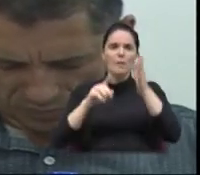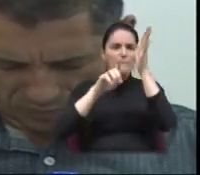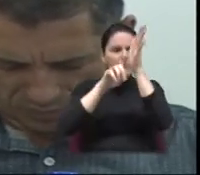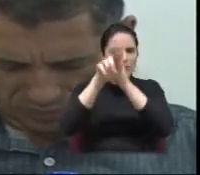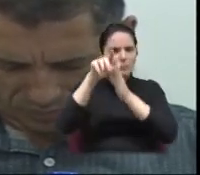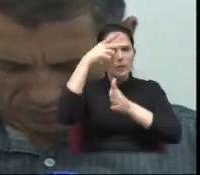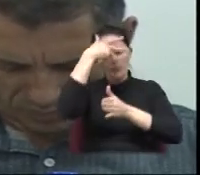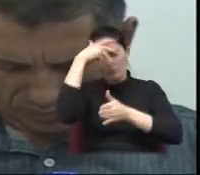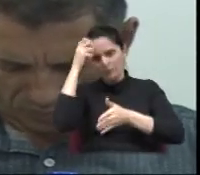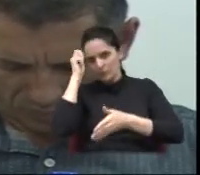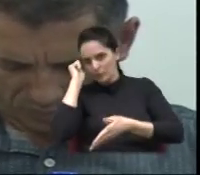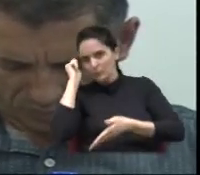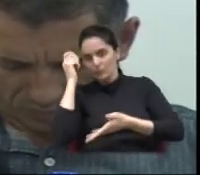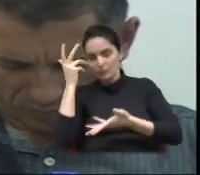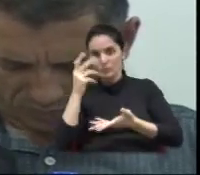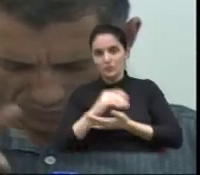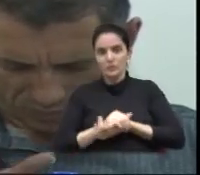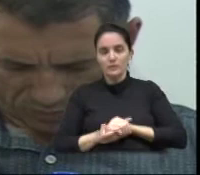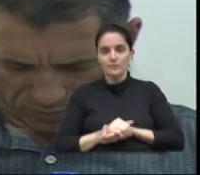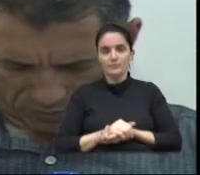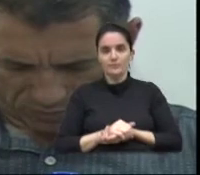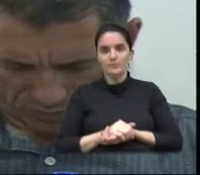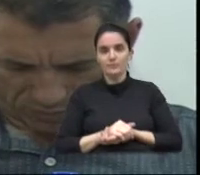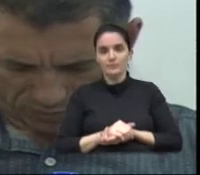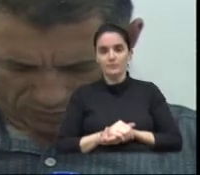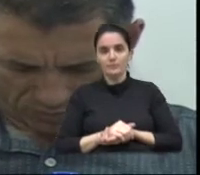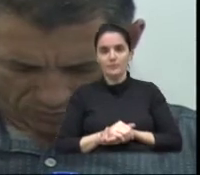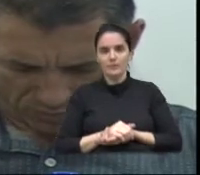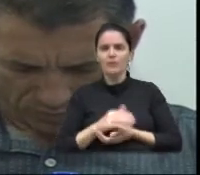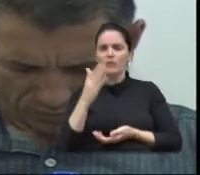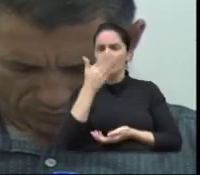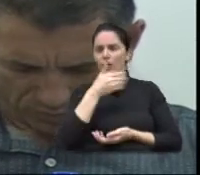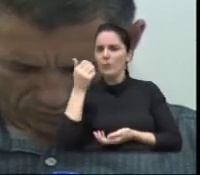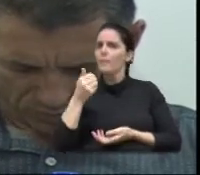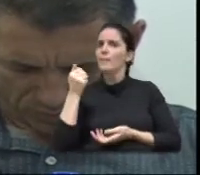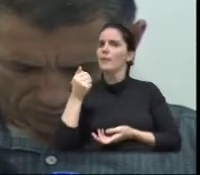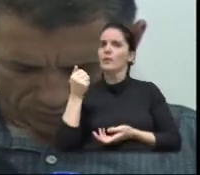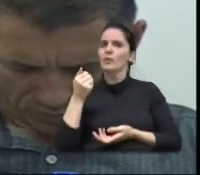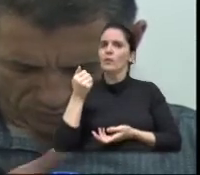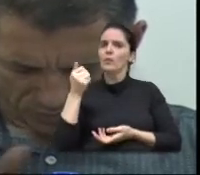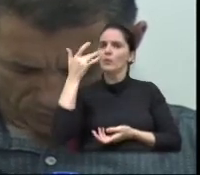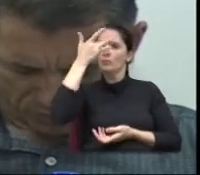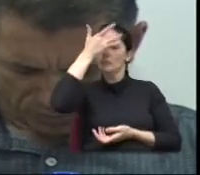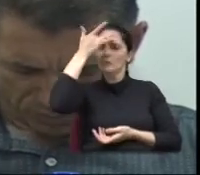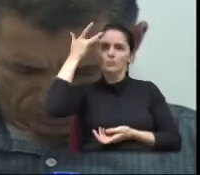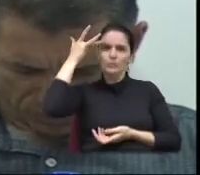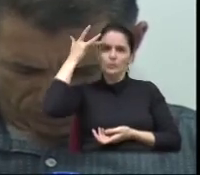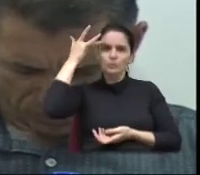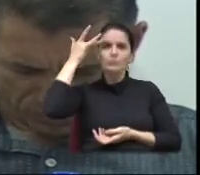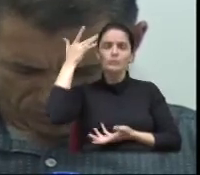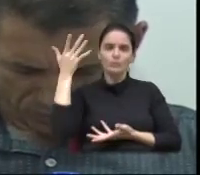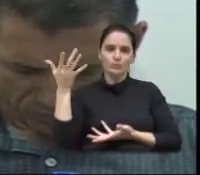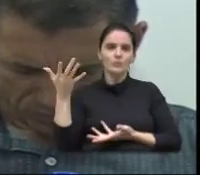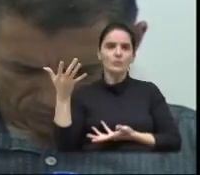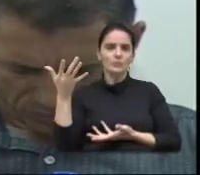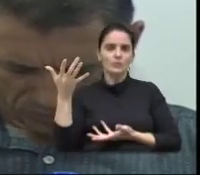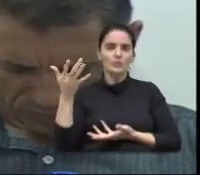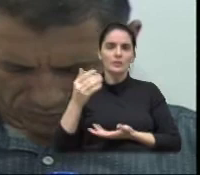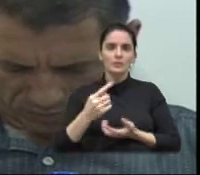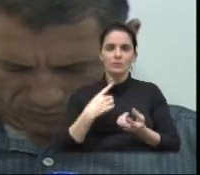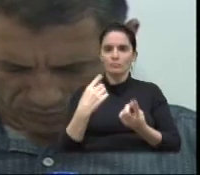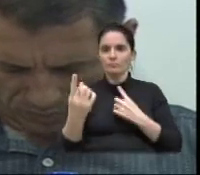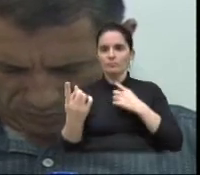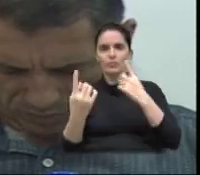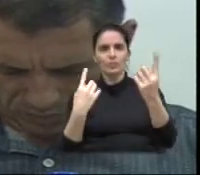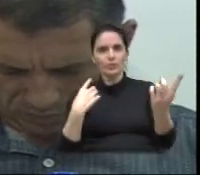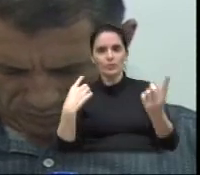vereadores desta casa e que irá facilitar o trajeto, o uso do trajeto